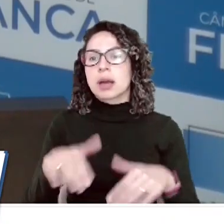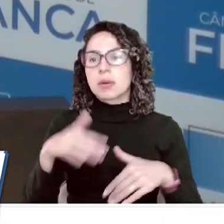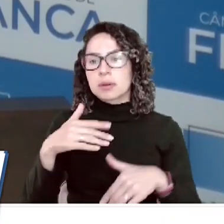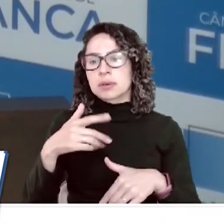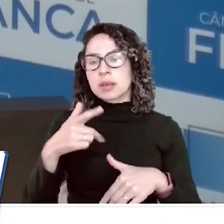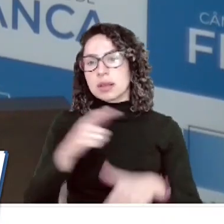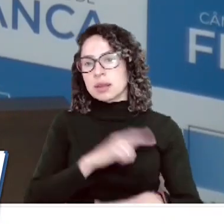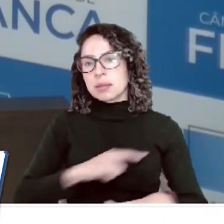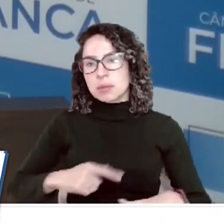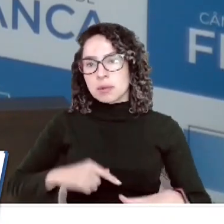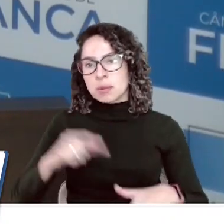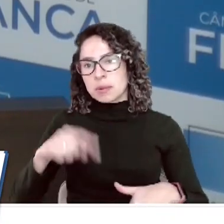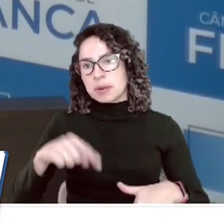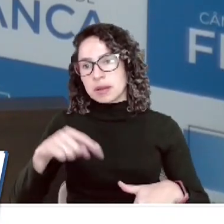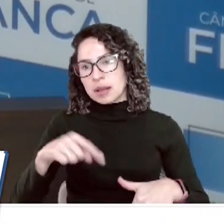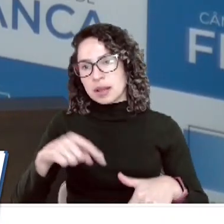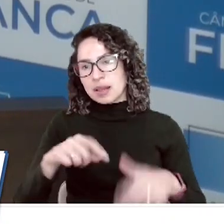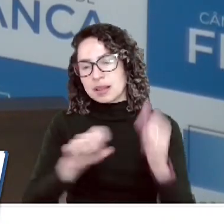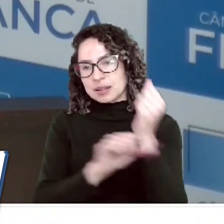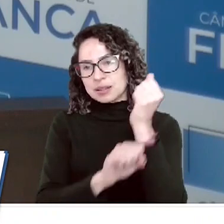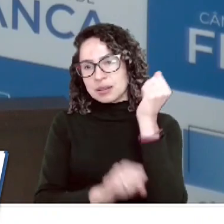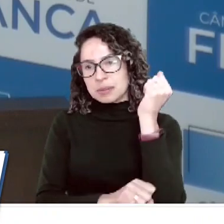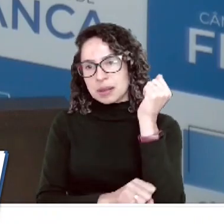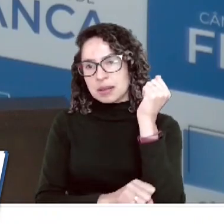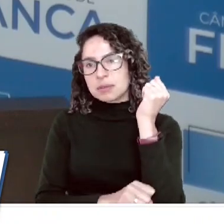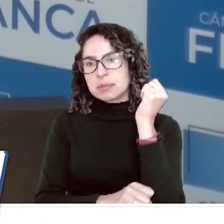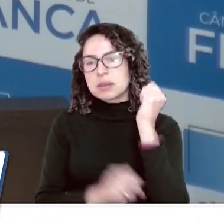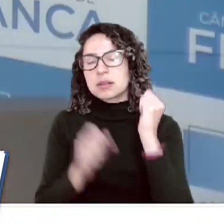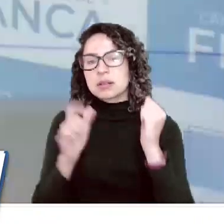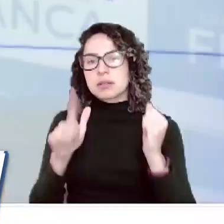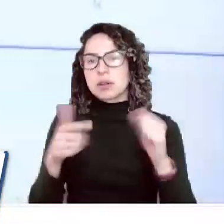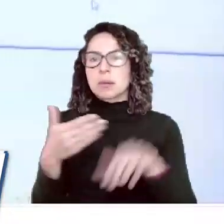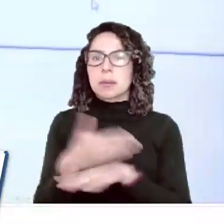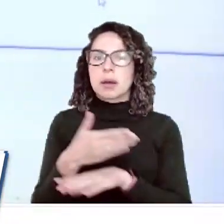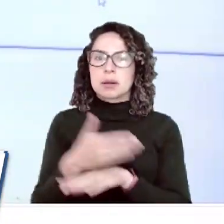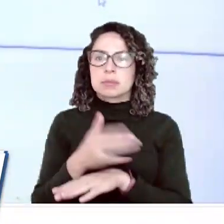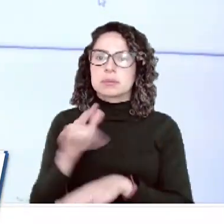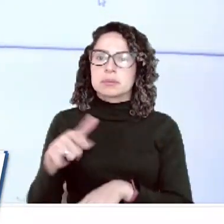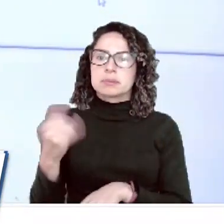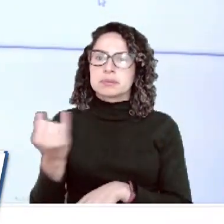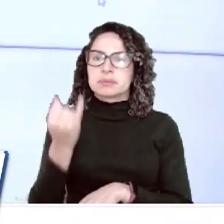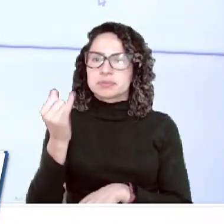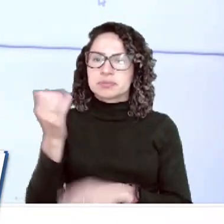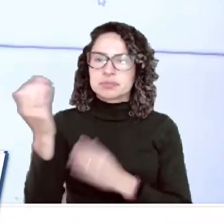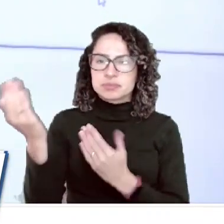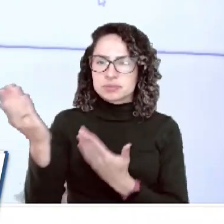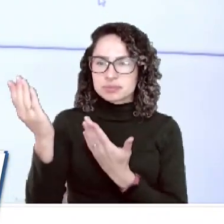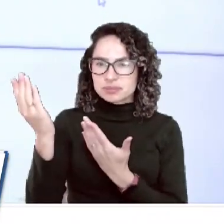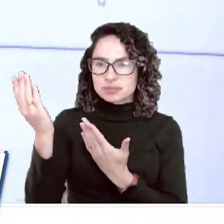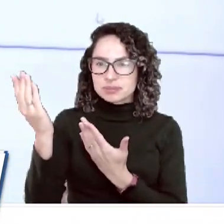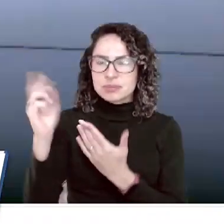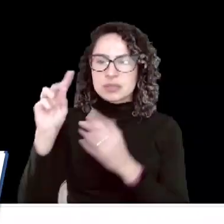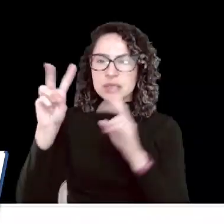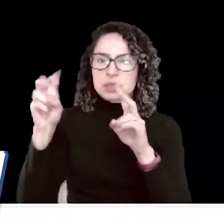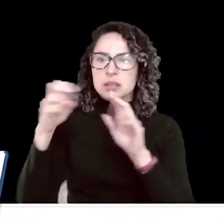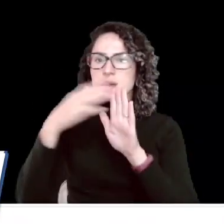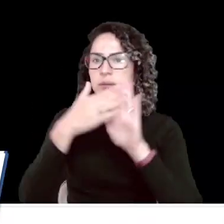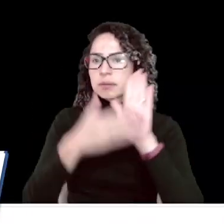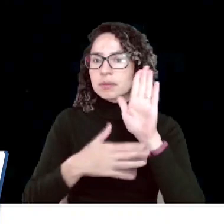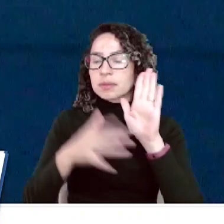que a gente teve aqui, da Câmara, da Sabesc, que foi ser uma participação muito importante. E a matéria chama atenção,